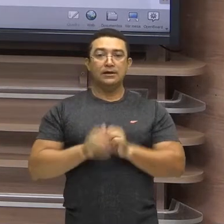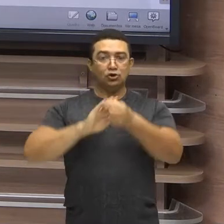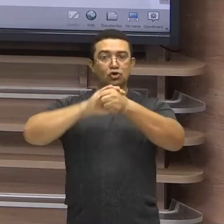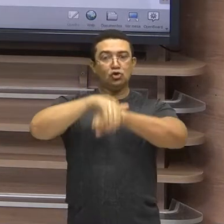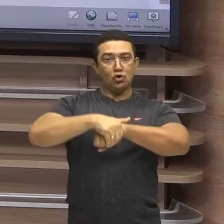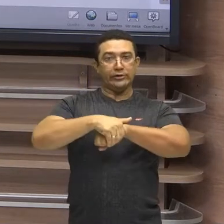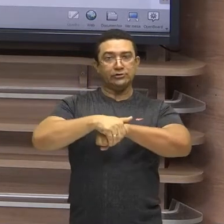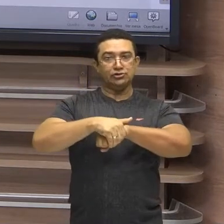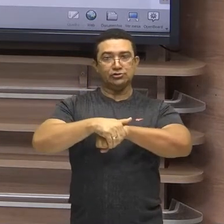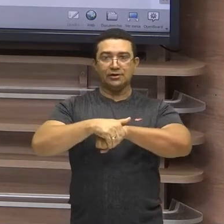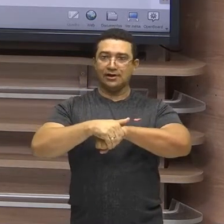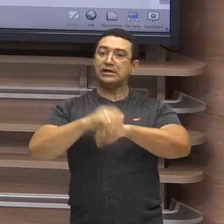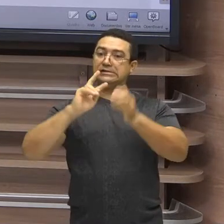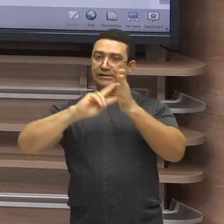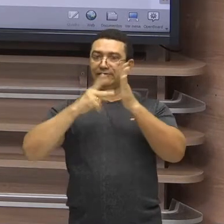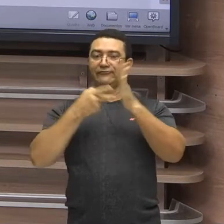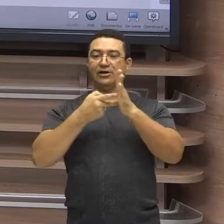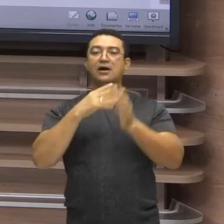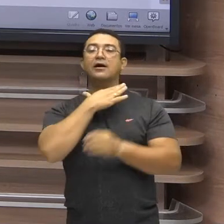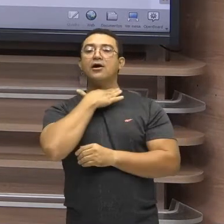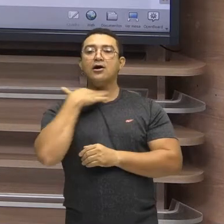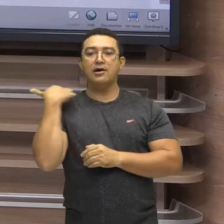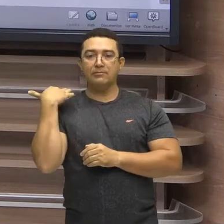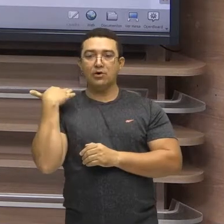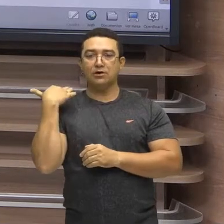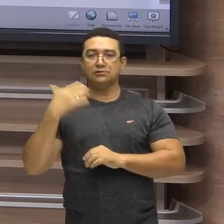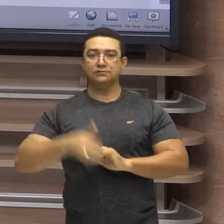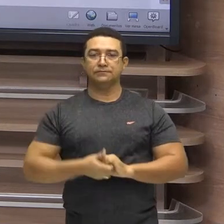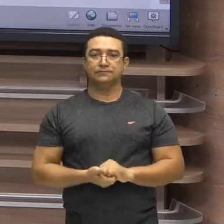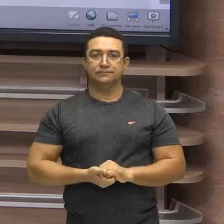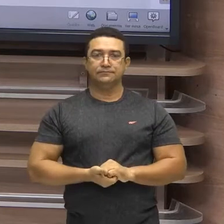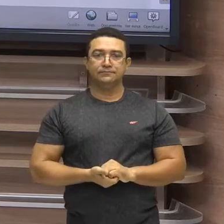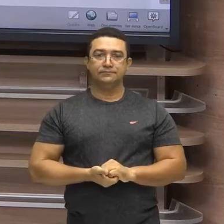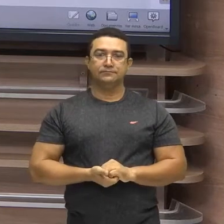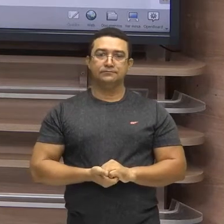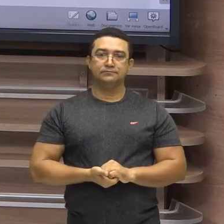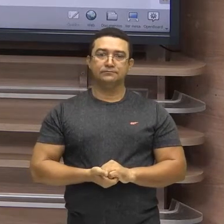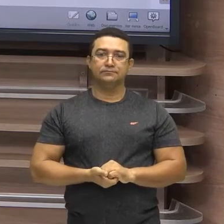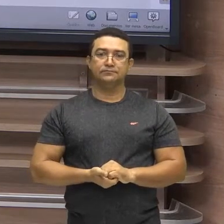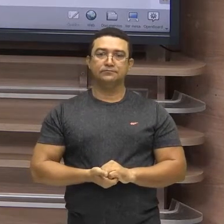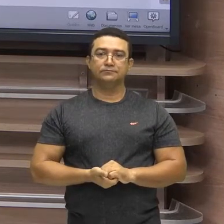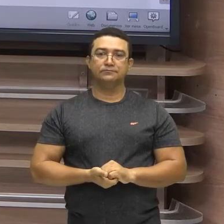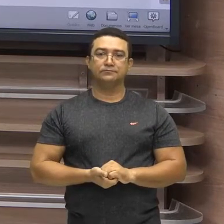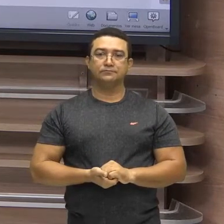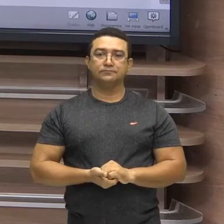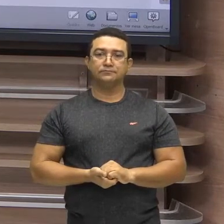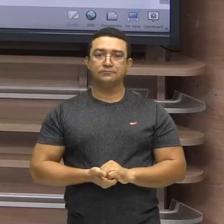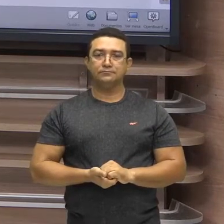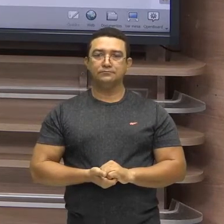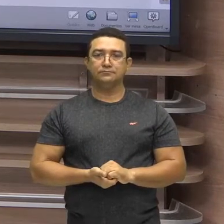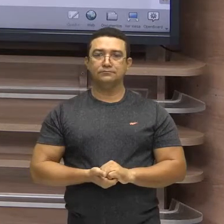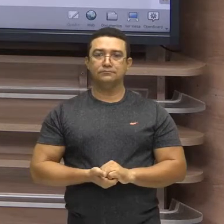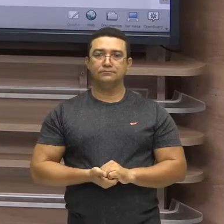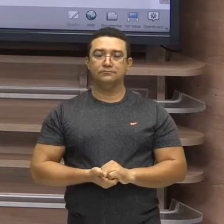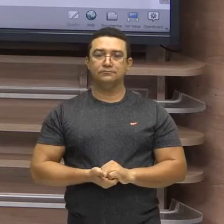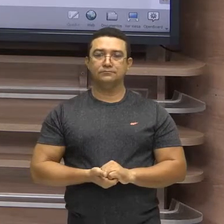noite, né, que tem um sentido oposto do dia, né, o sol.